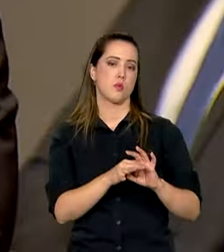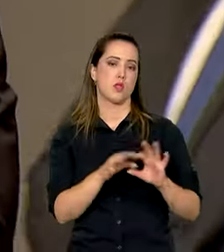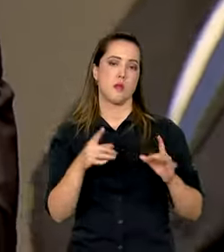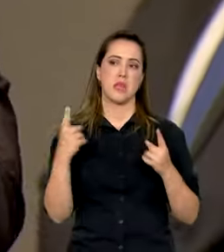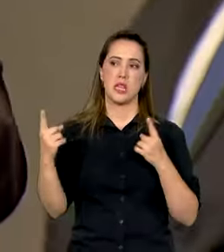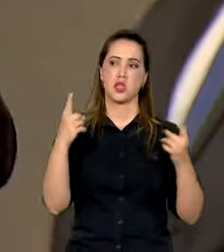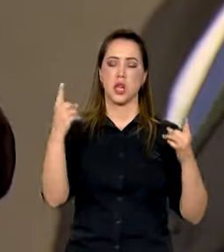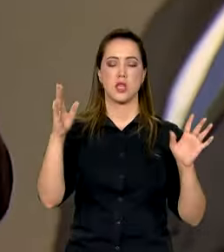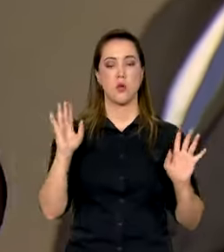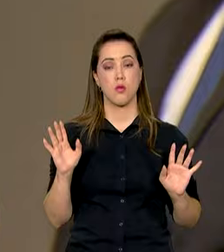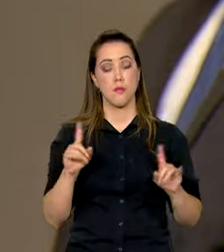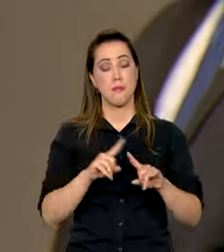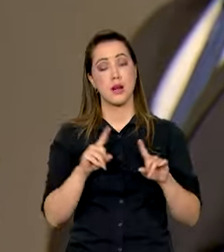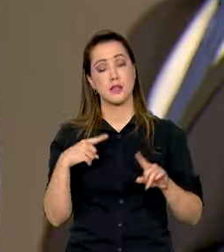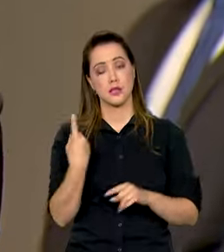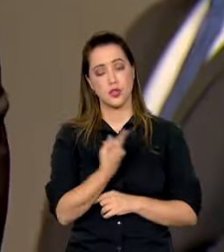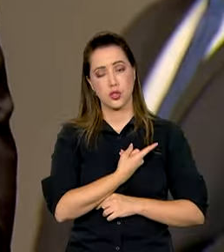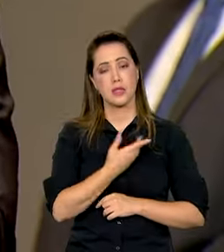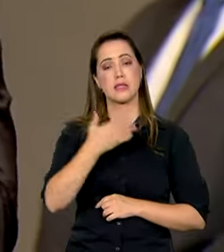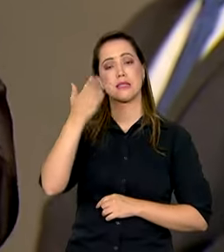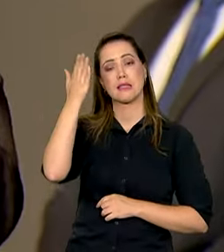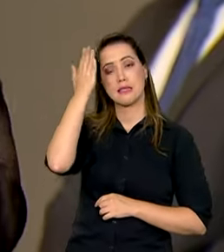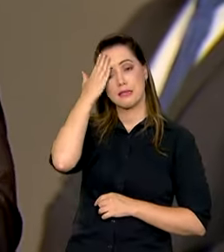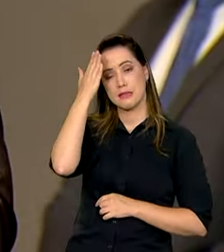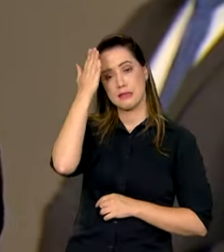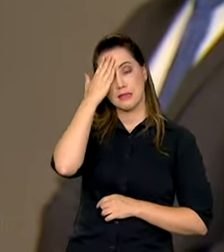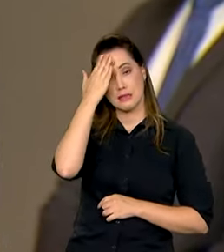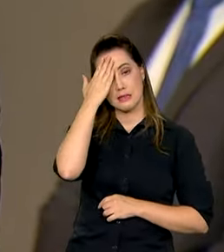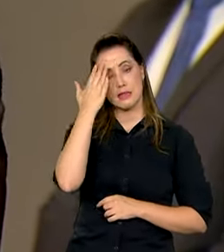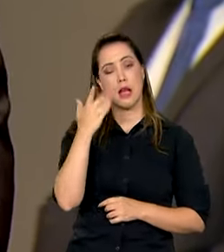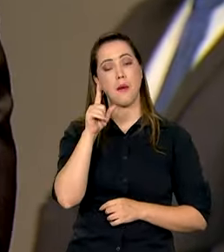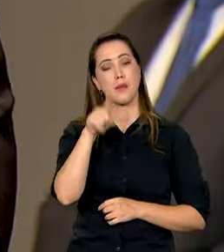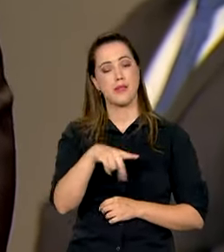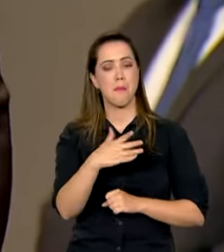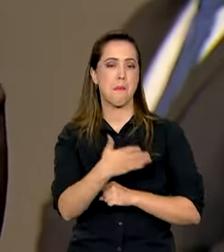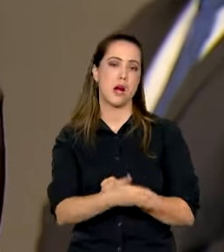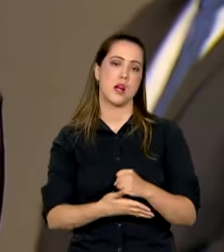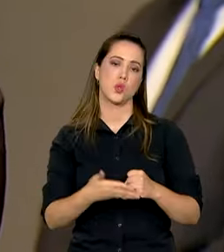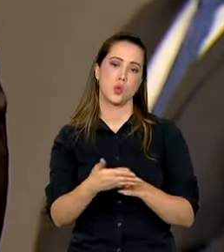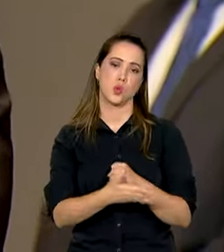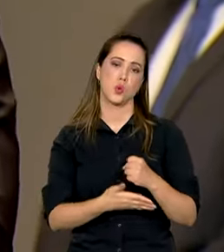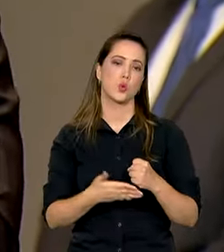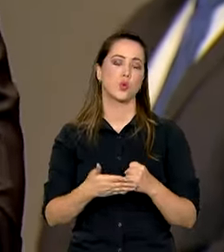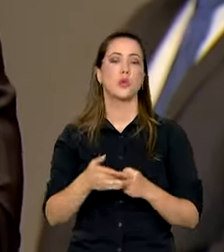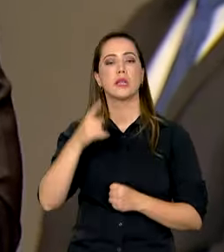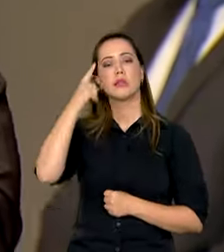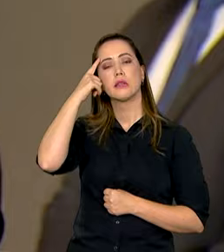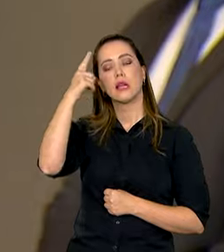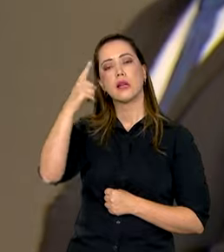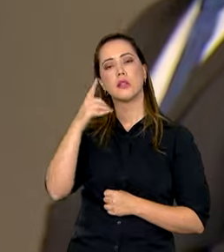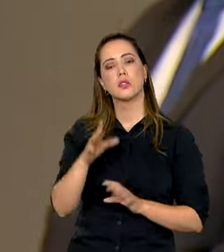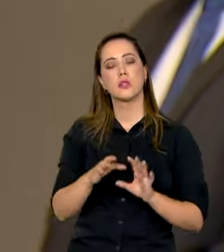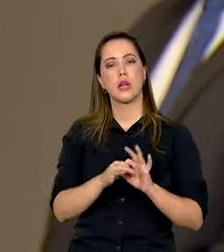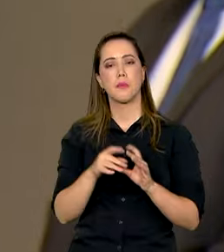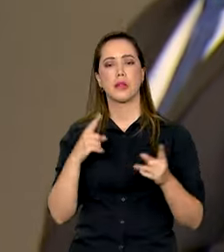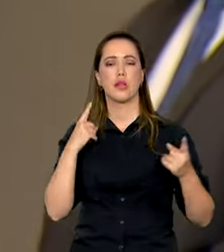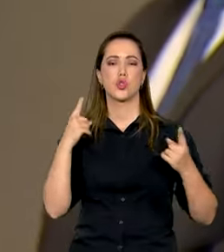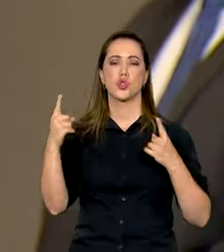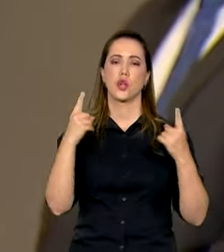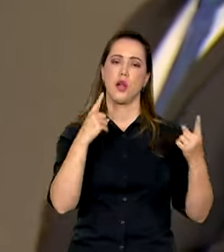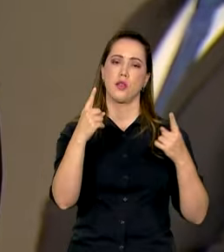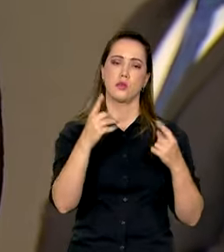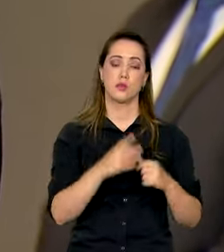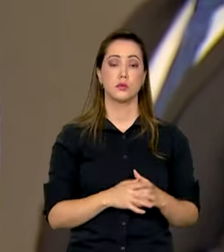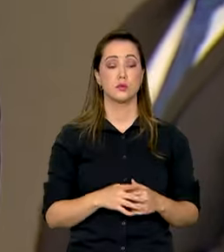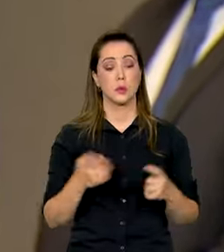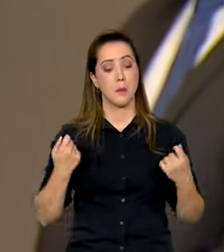de cada um, quando a gente sabe que do ponto de vista não há nada mais básico do que a ideia de que a liberdade de cada um